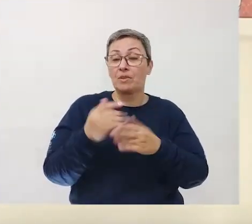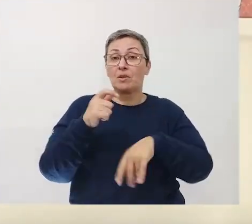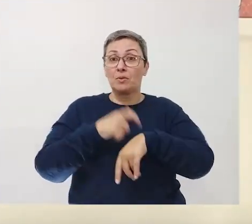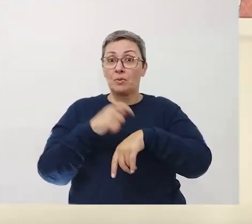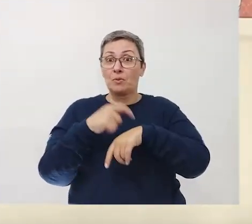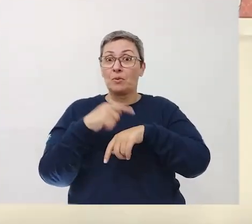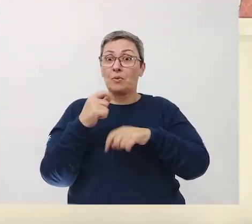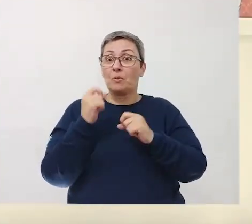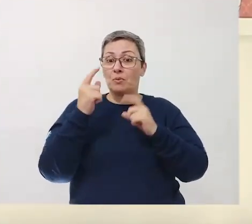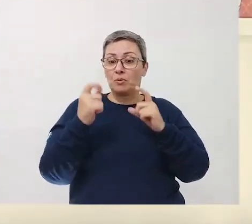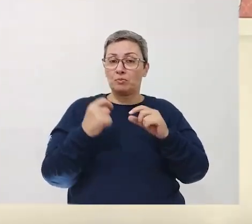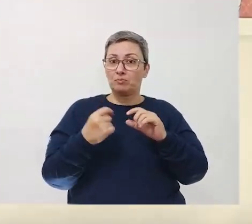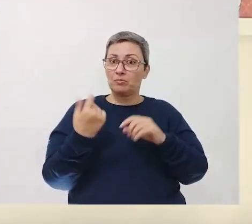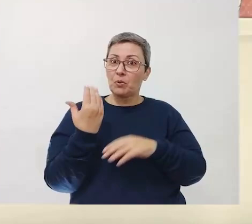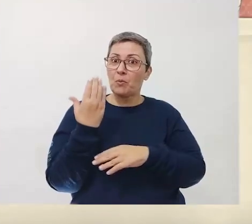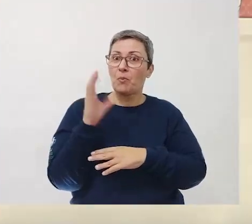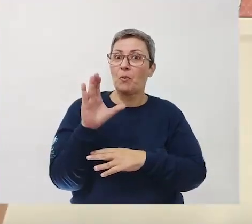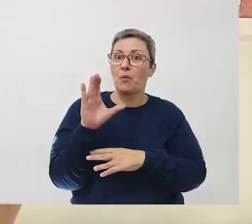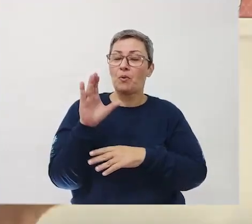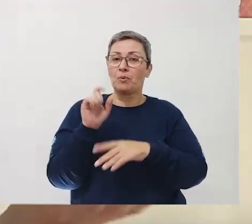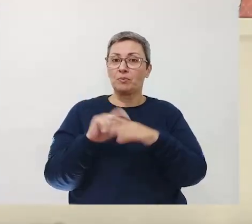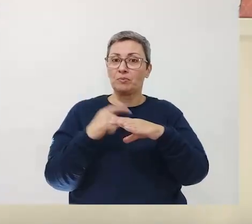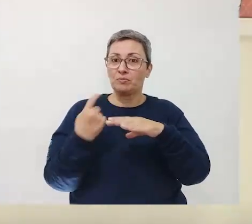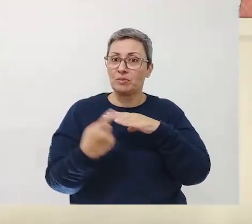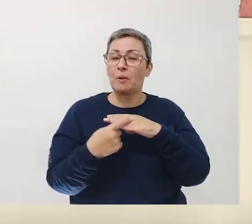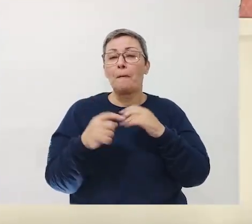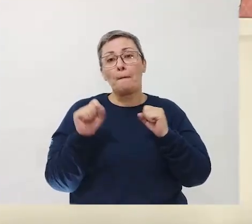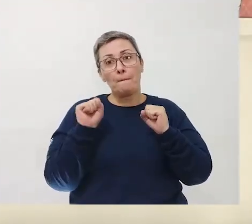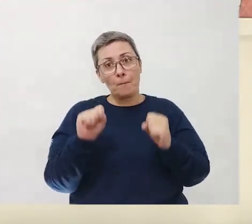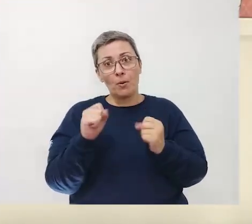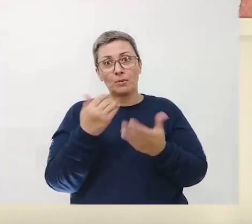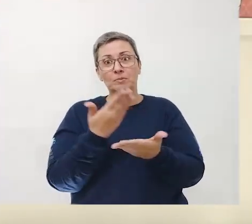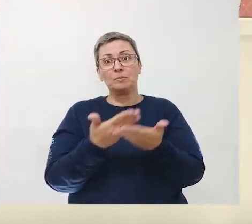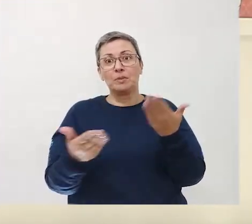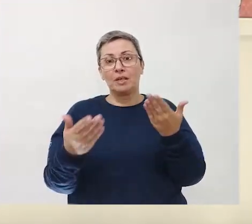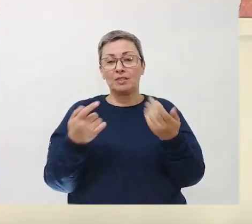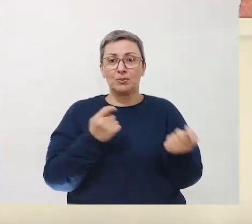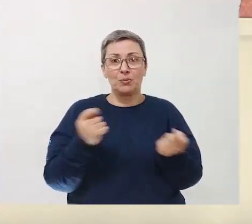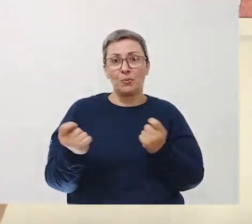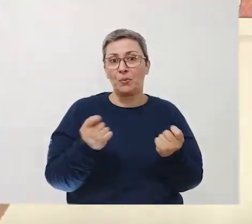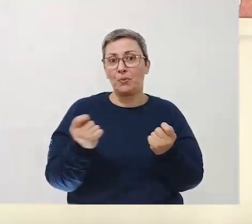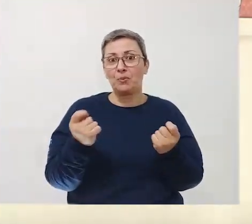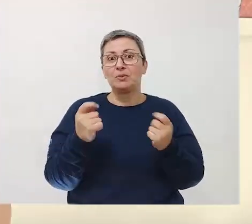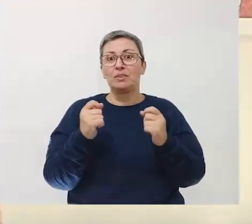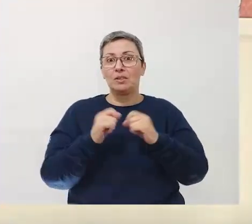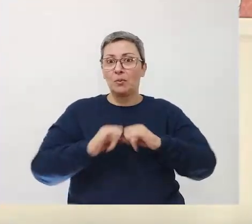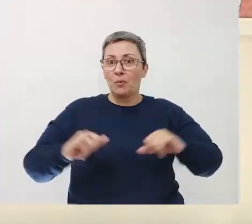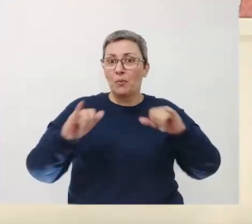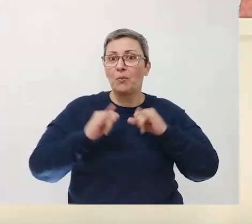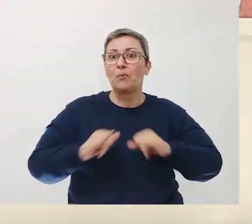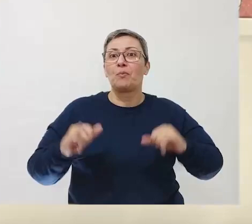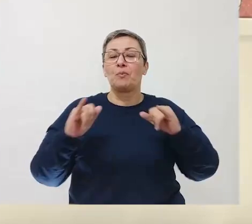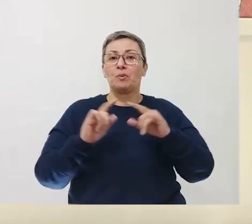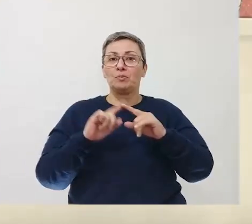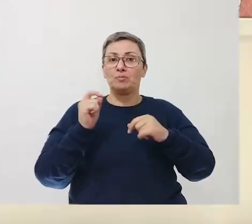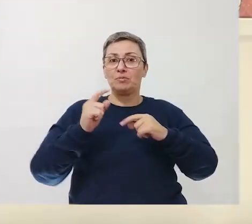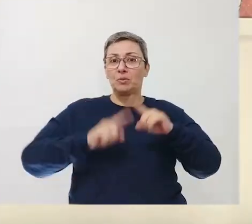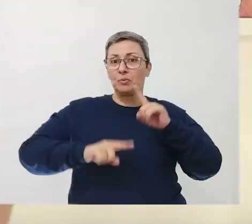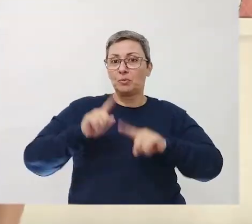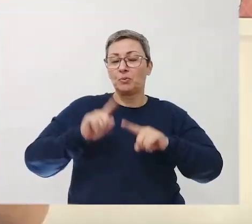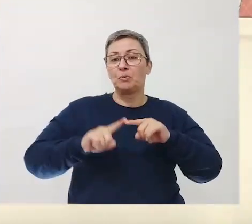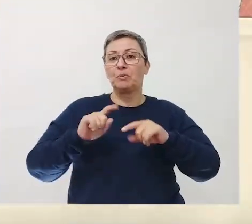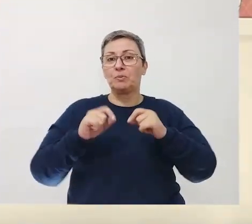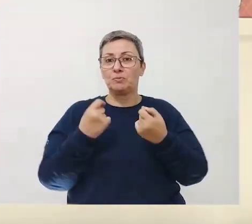população. Por quê? A partir do momento que alguma coisa é publicada nas redes sociais, pode-se perder o controle sobre